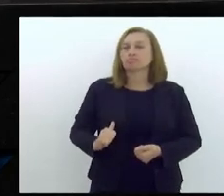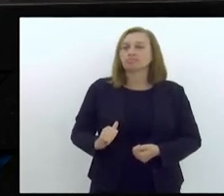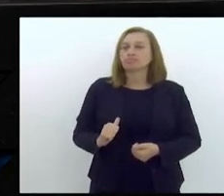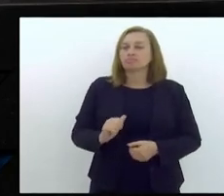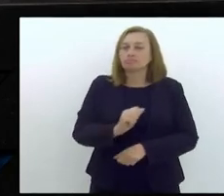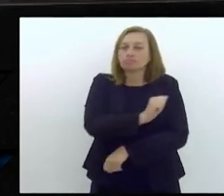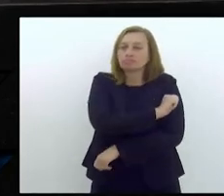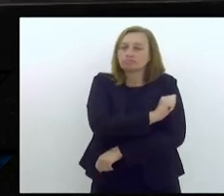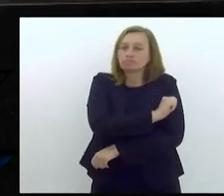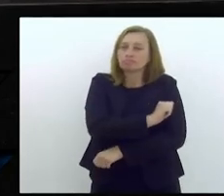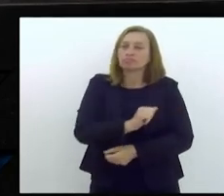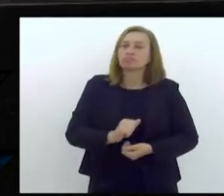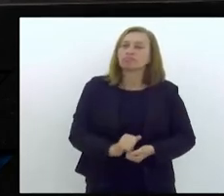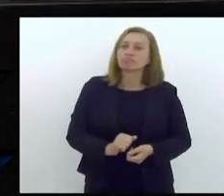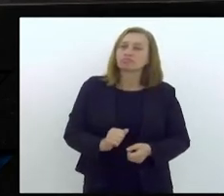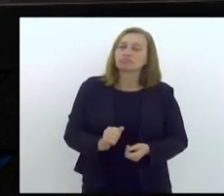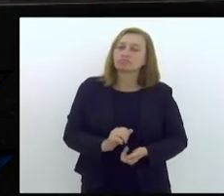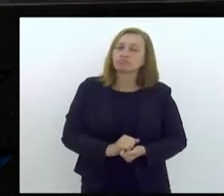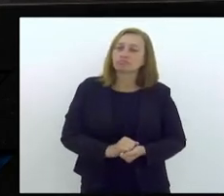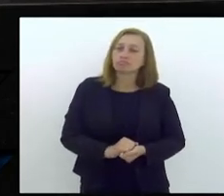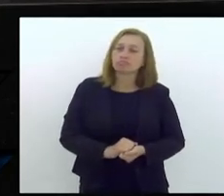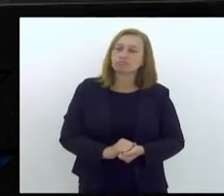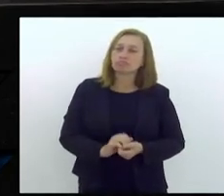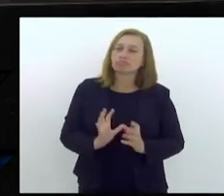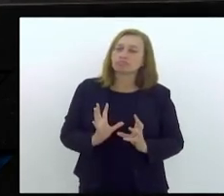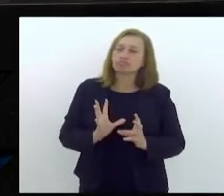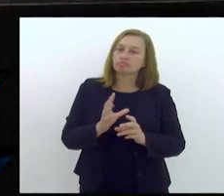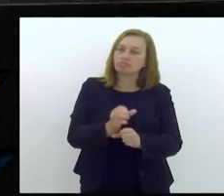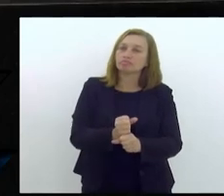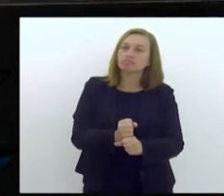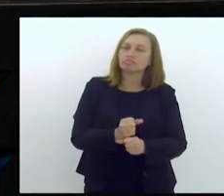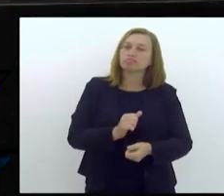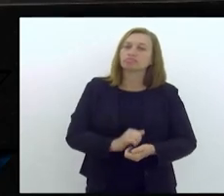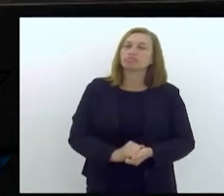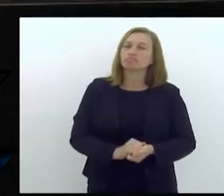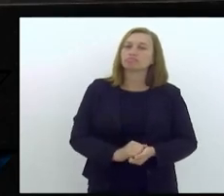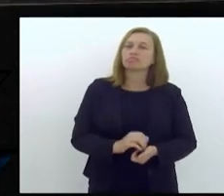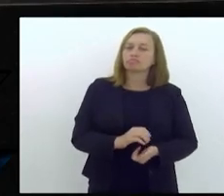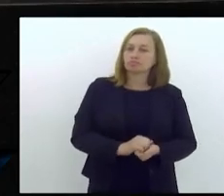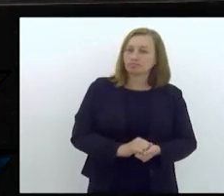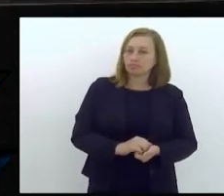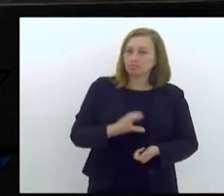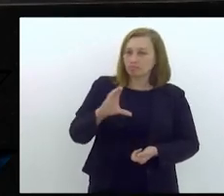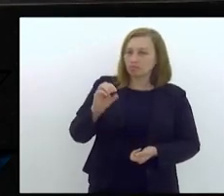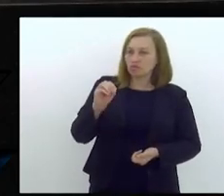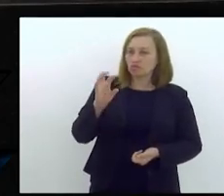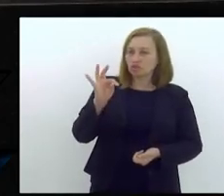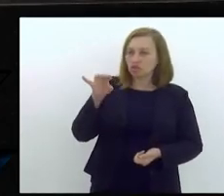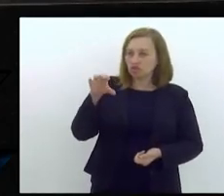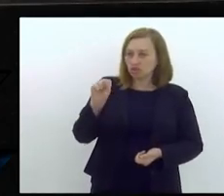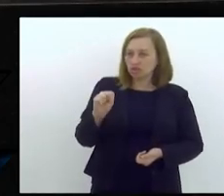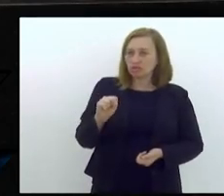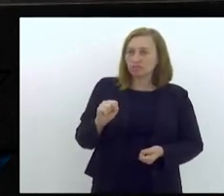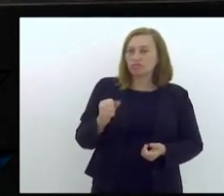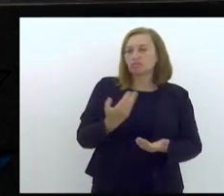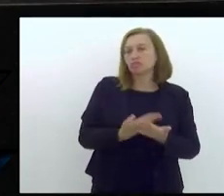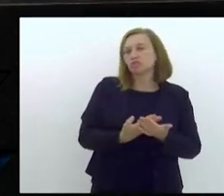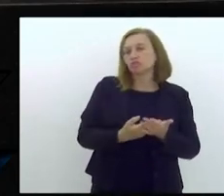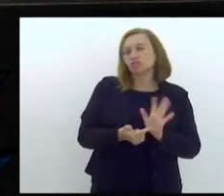é importante também dizer que os cálculos de cotistas e os estudos apontam